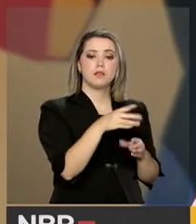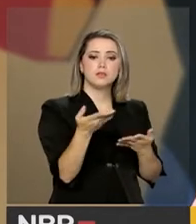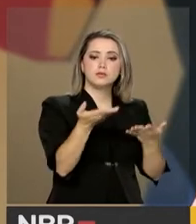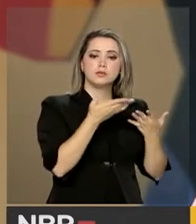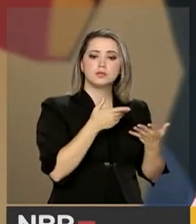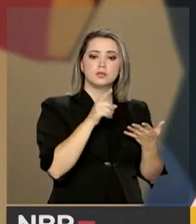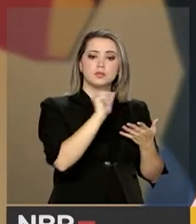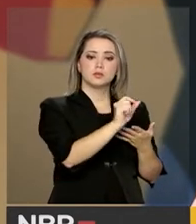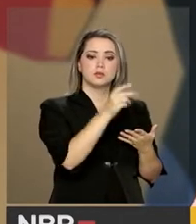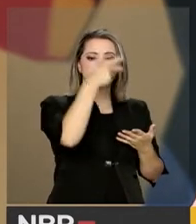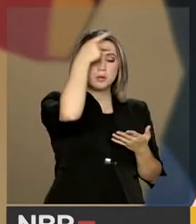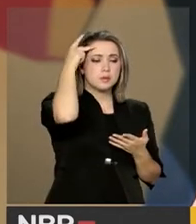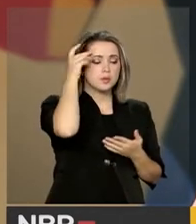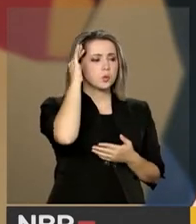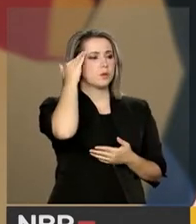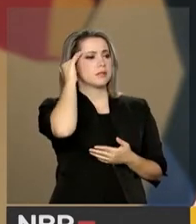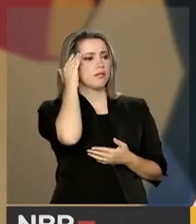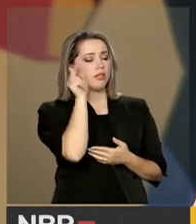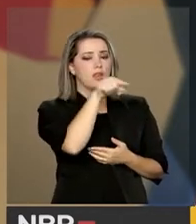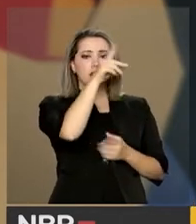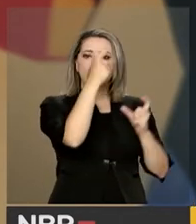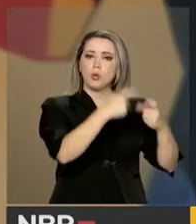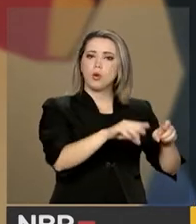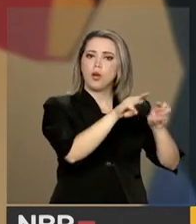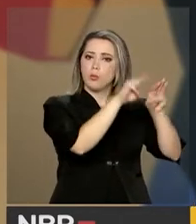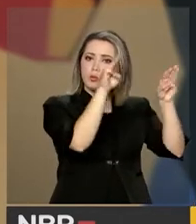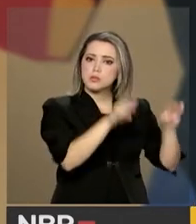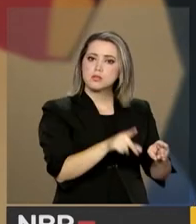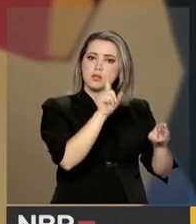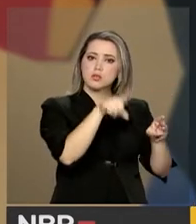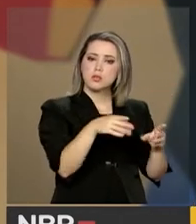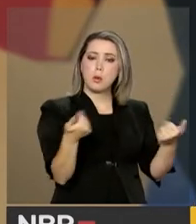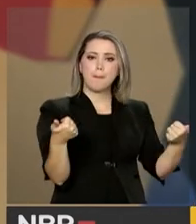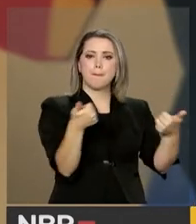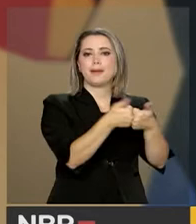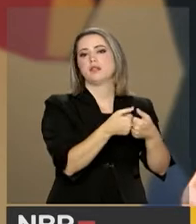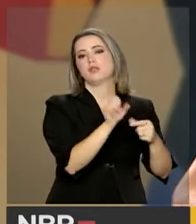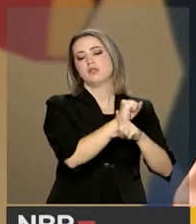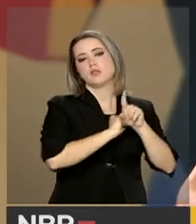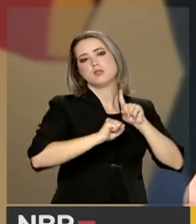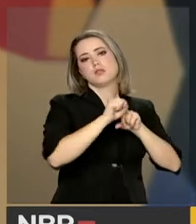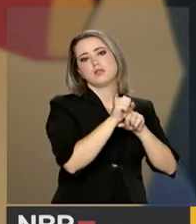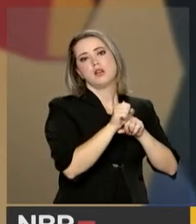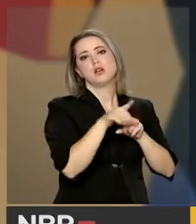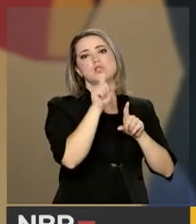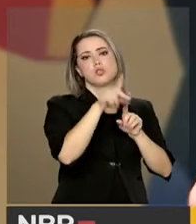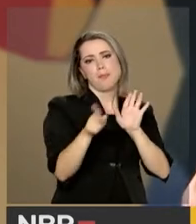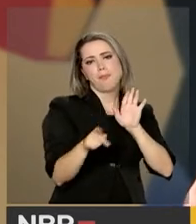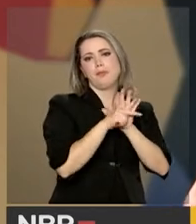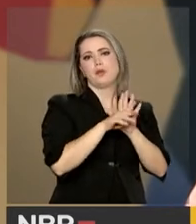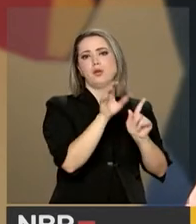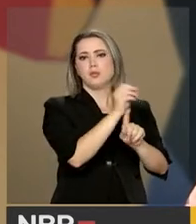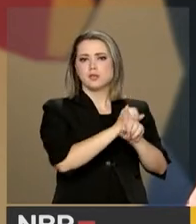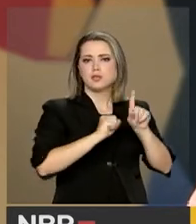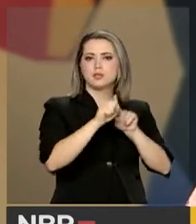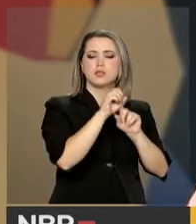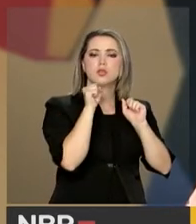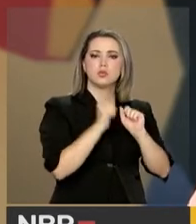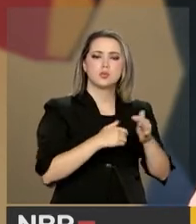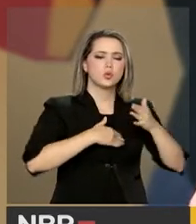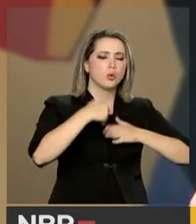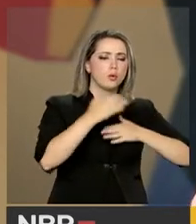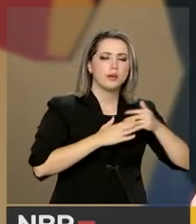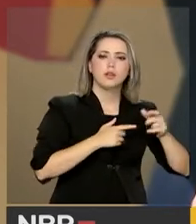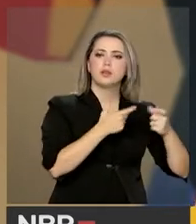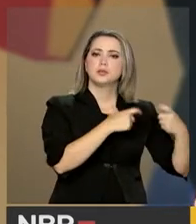com que as pessoas entendam que o museu faz parte delas, né? Que o museu é delas, que elas podem estar a qualquer